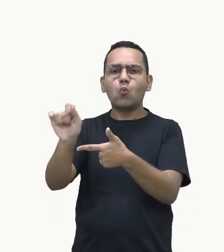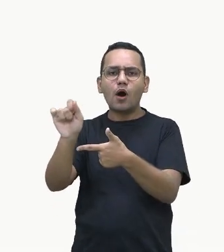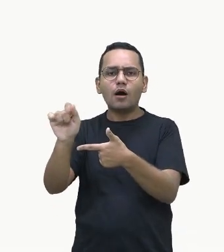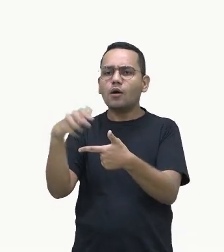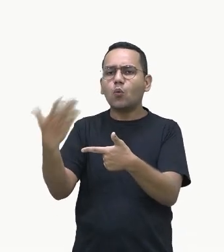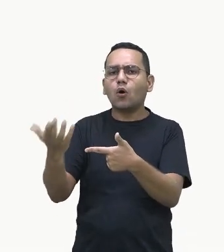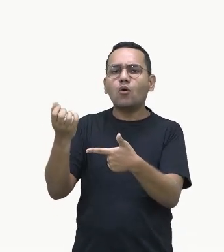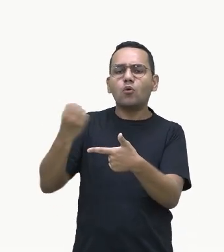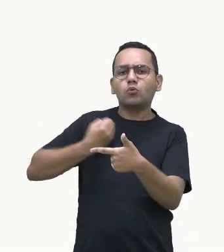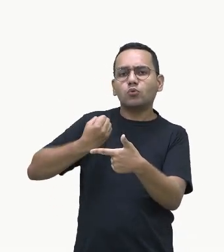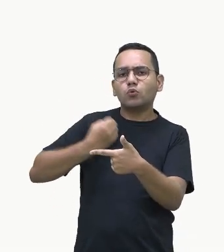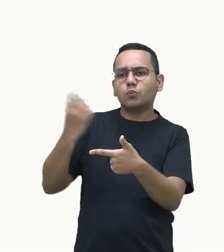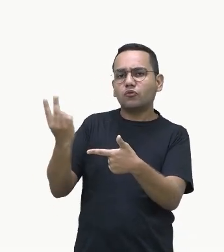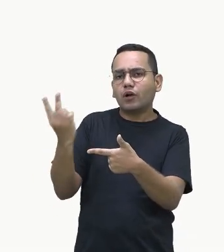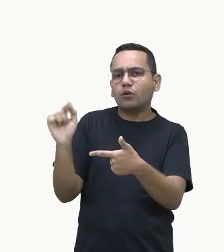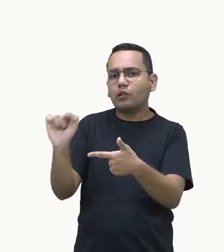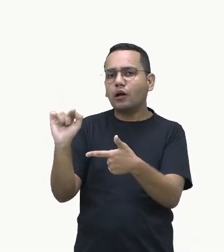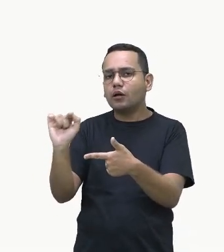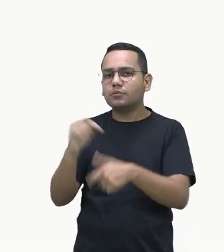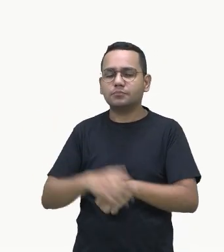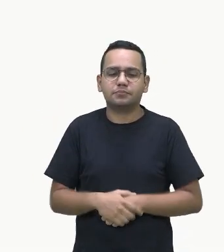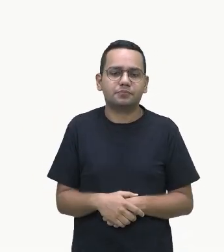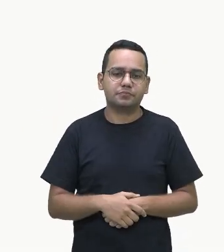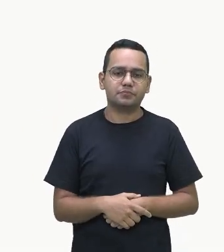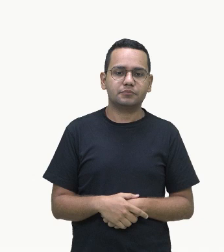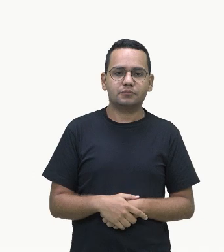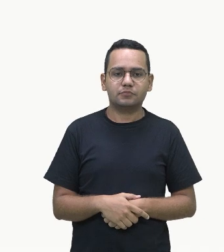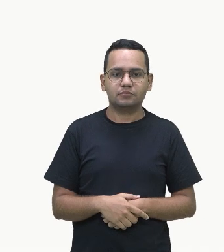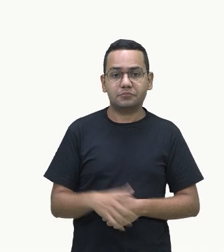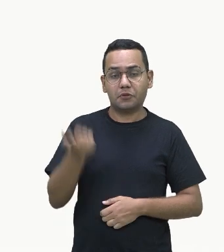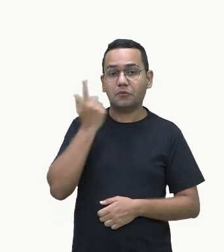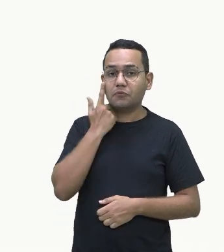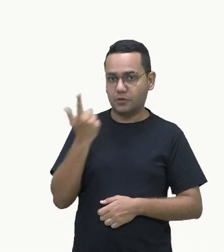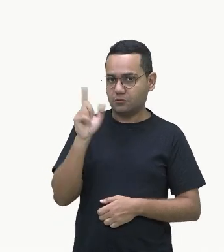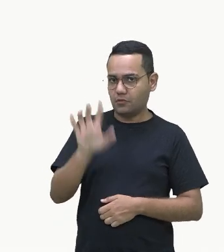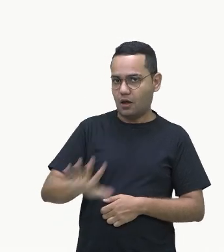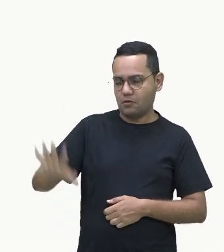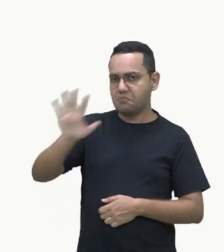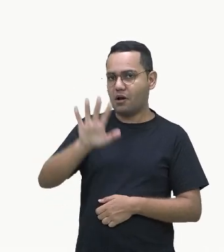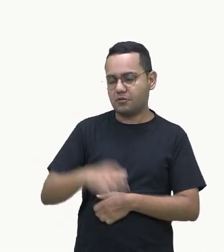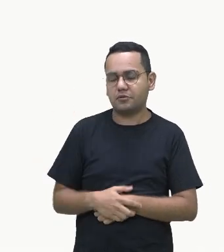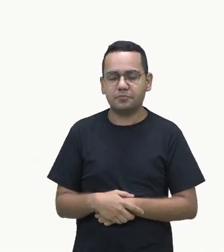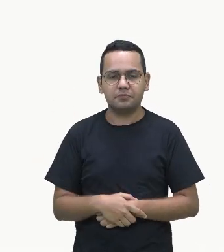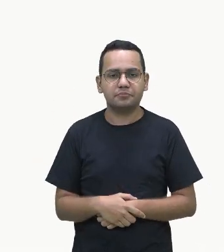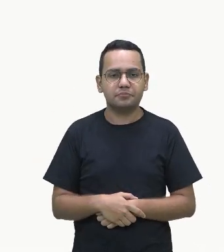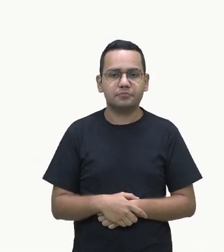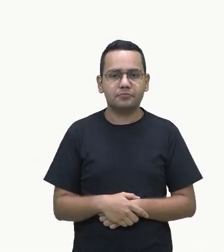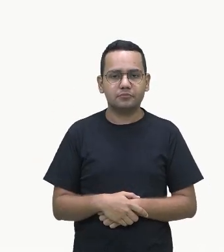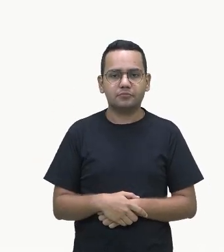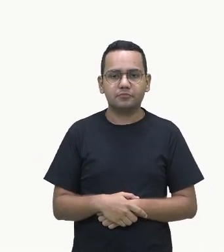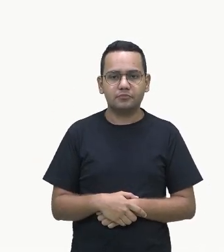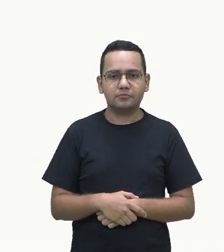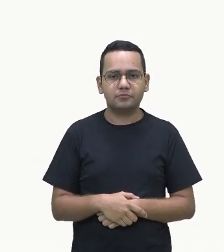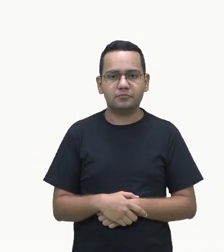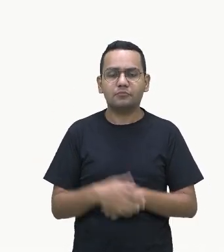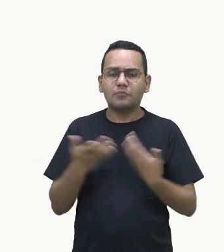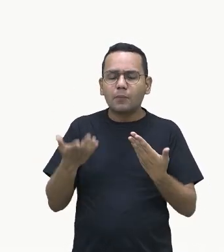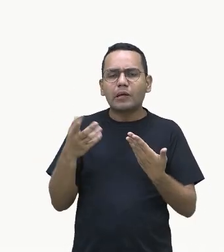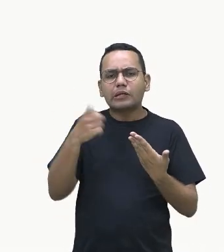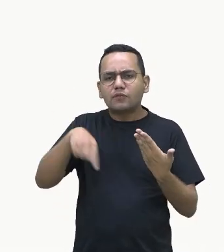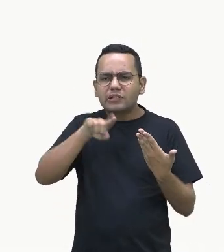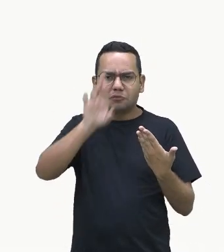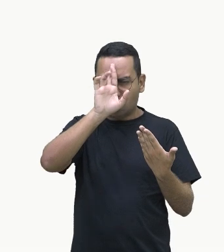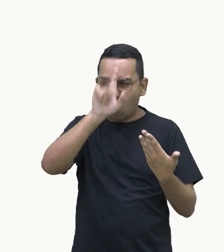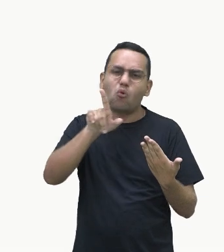retângulo? Primeiro passo, observe o desenho para você não sair aí dando nomes errados e fazendo a